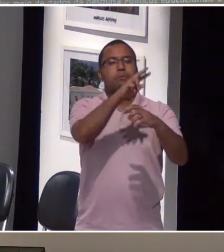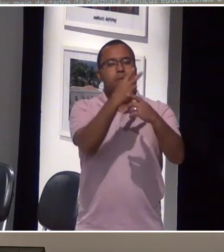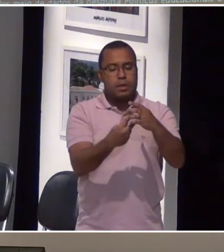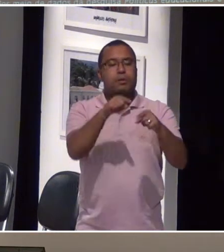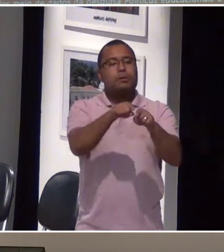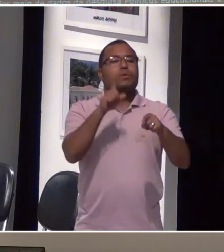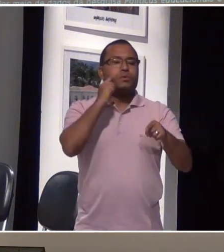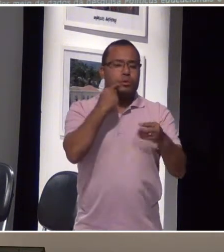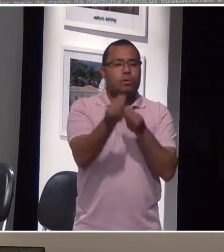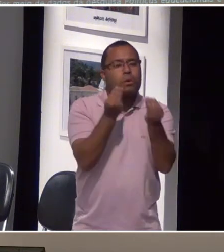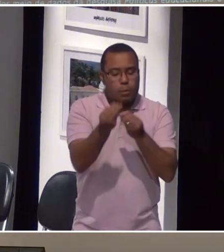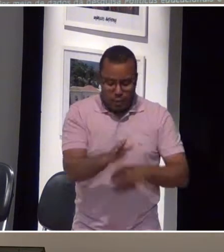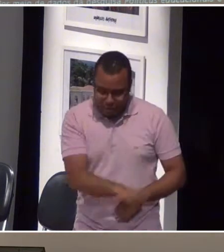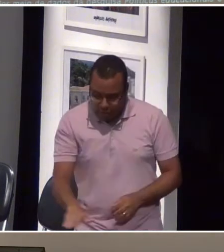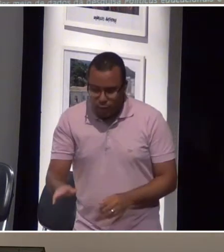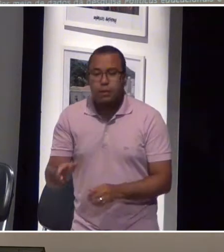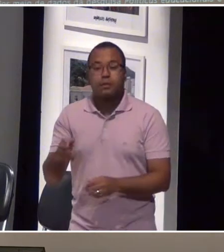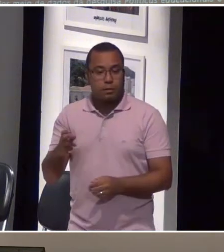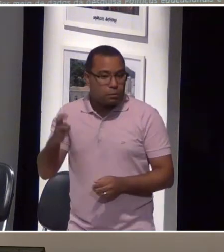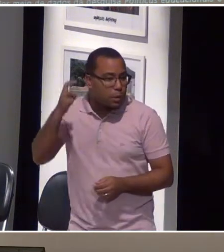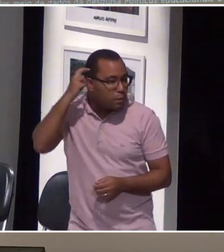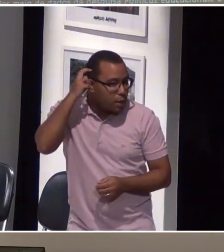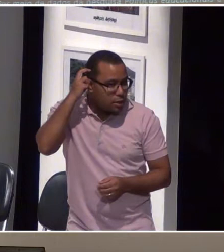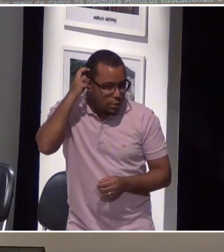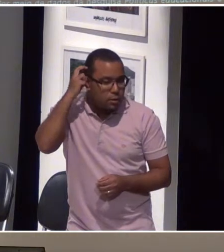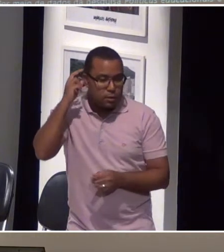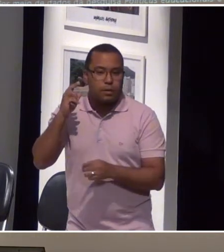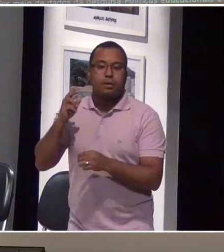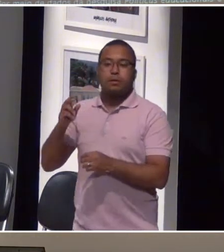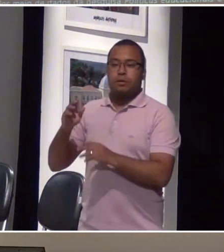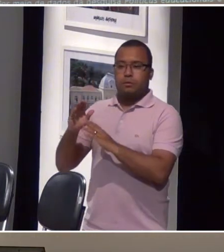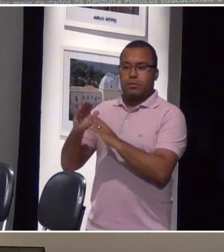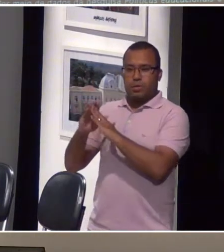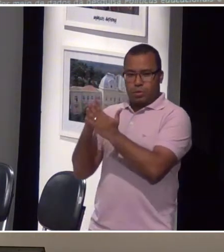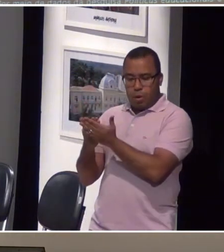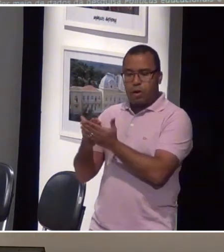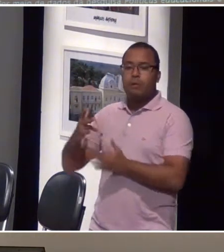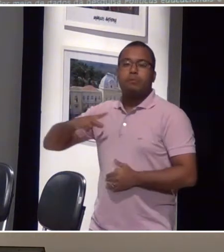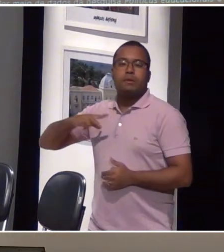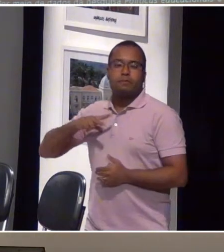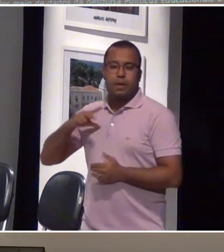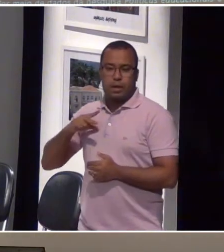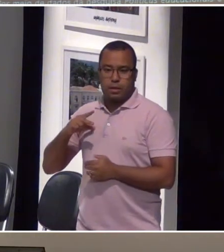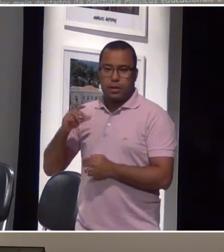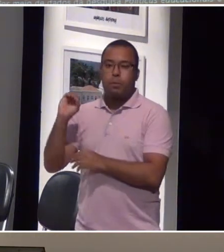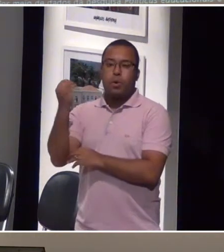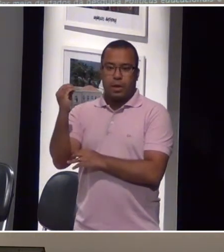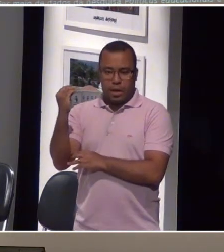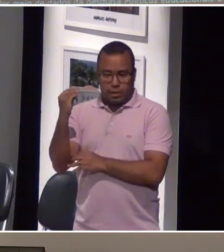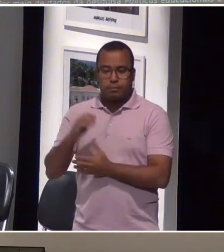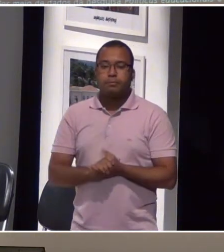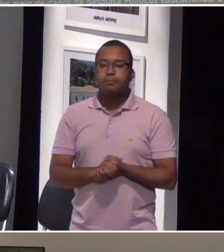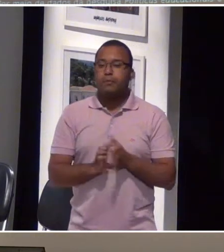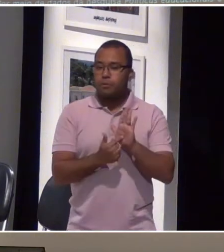acompanhado várias crianças usuárias de implante coclear na rede privada do município de Porto Alegre. Vou